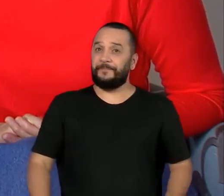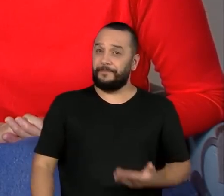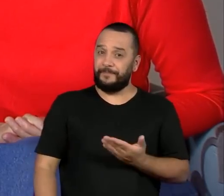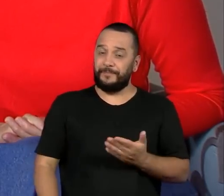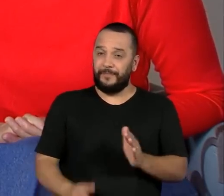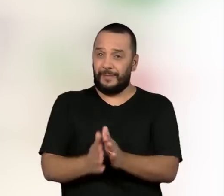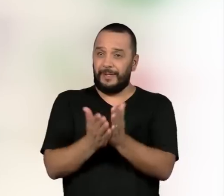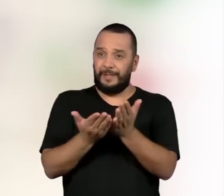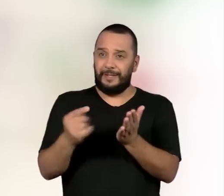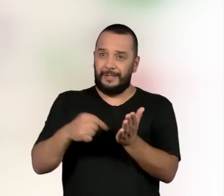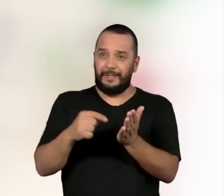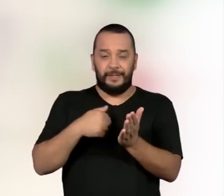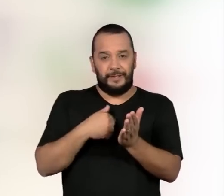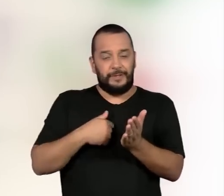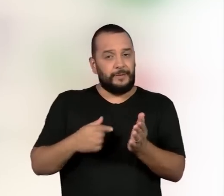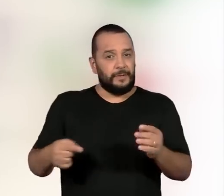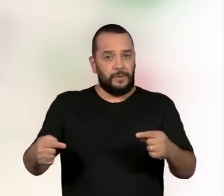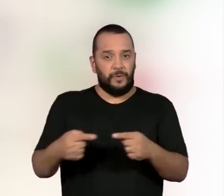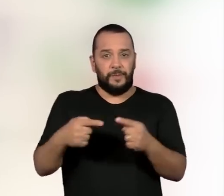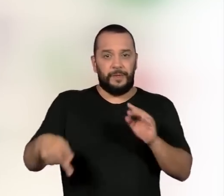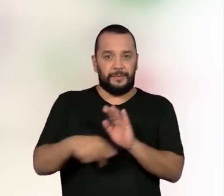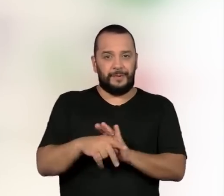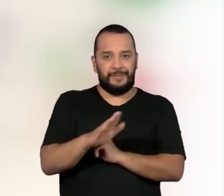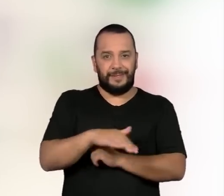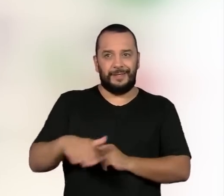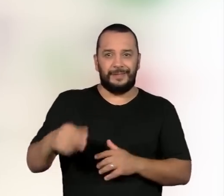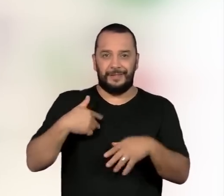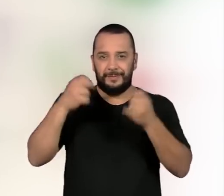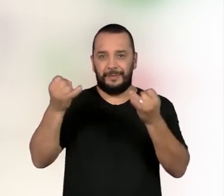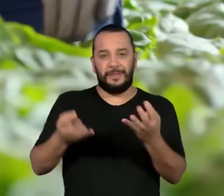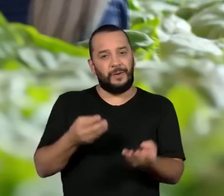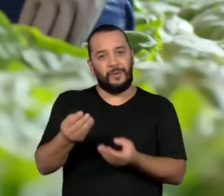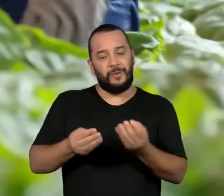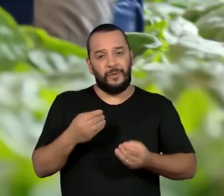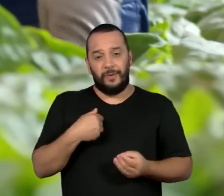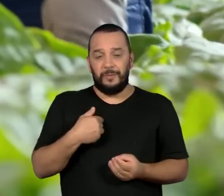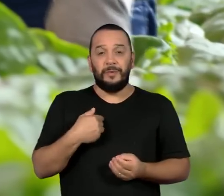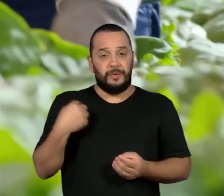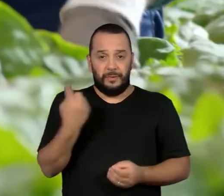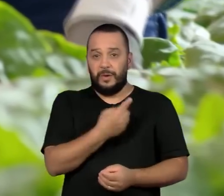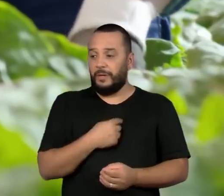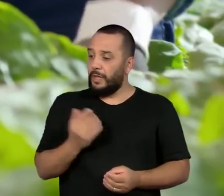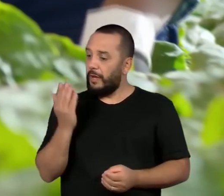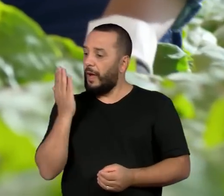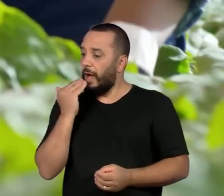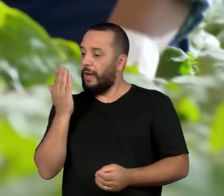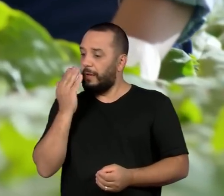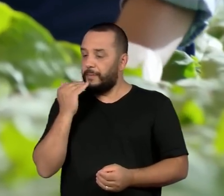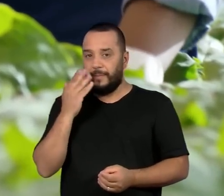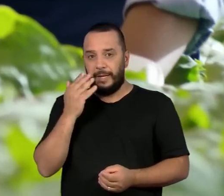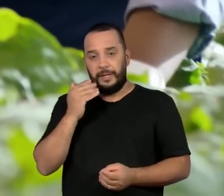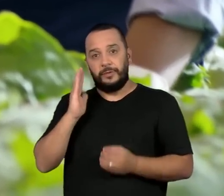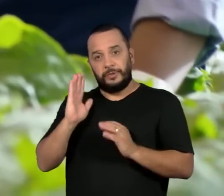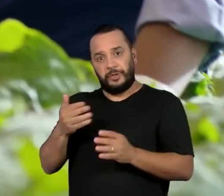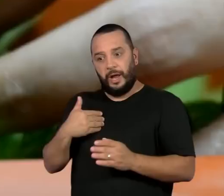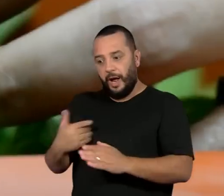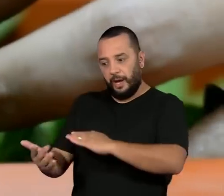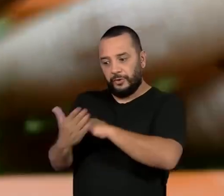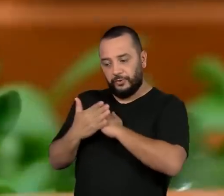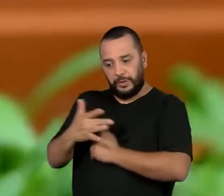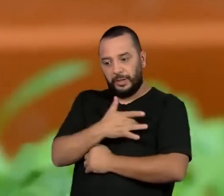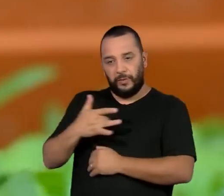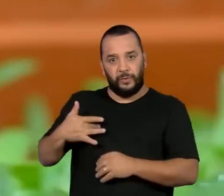Livro voltado para o público infanto-juvenil explica como o alimento que consumimos pode afetar a nossa saúde e a do